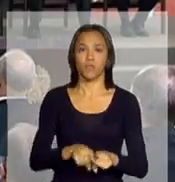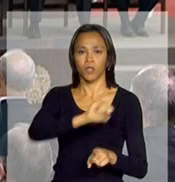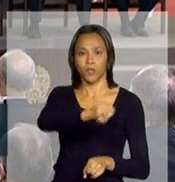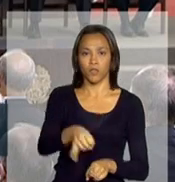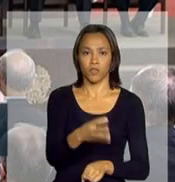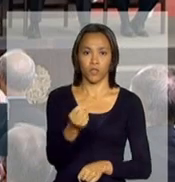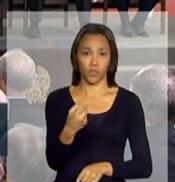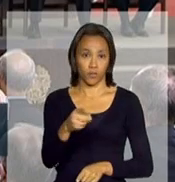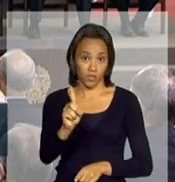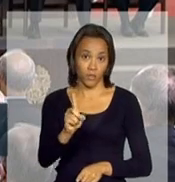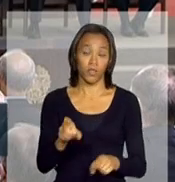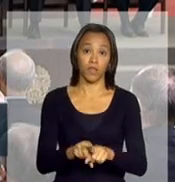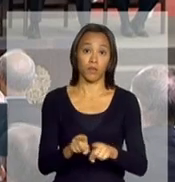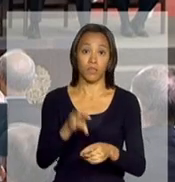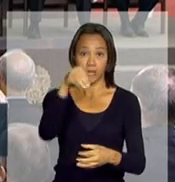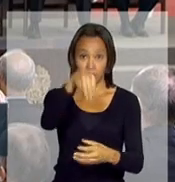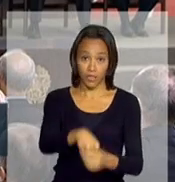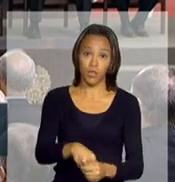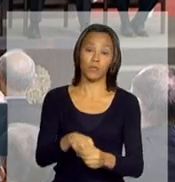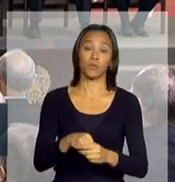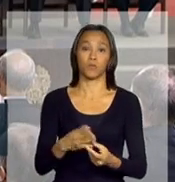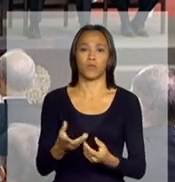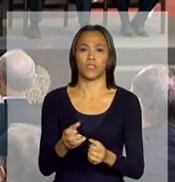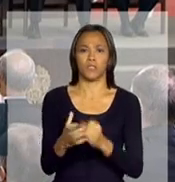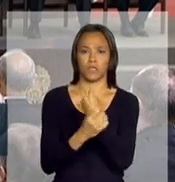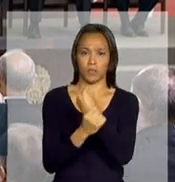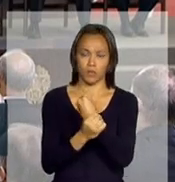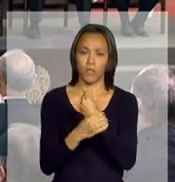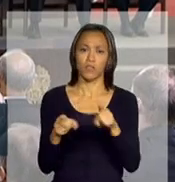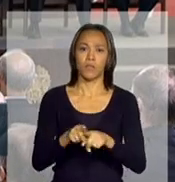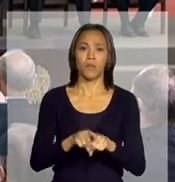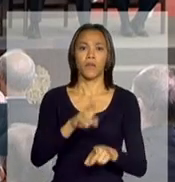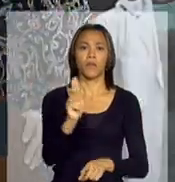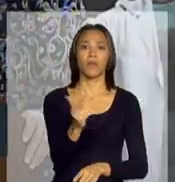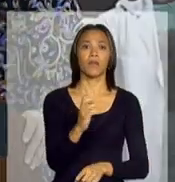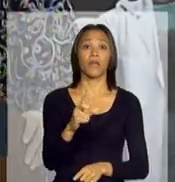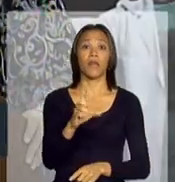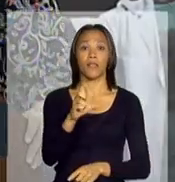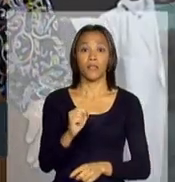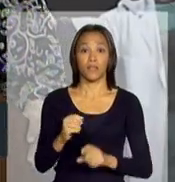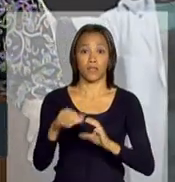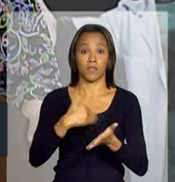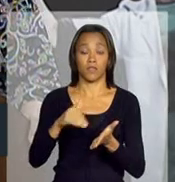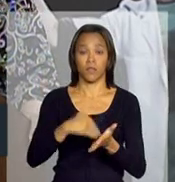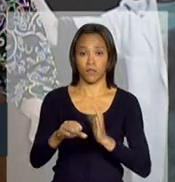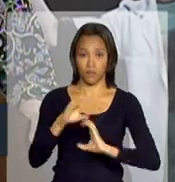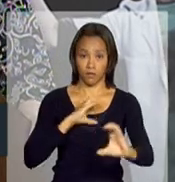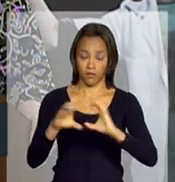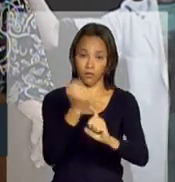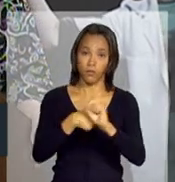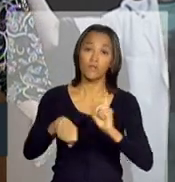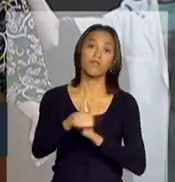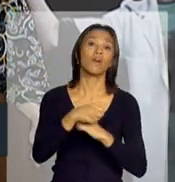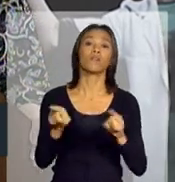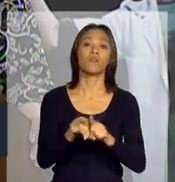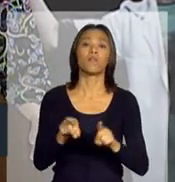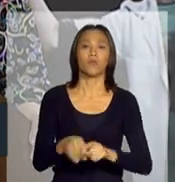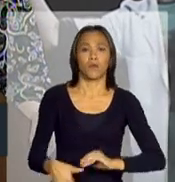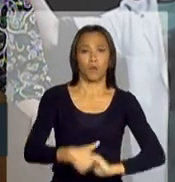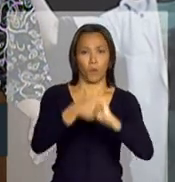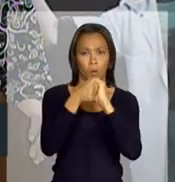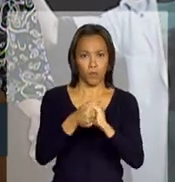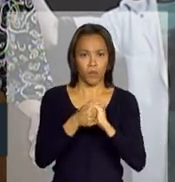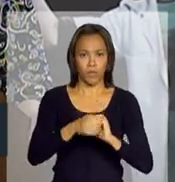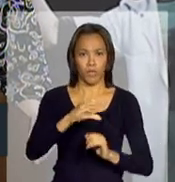gabinete de segurança institucional e Helena Chagas da secretaria de comunicação social cumprimentar os